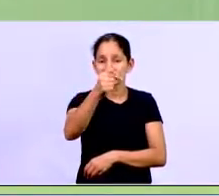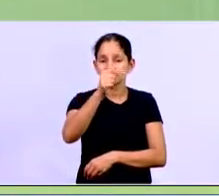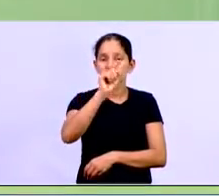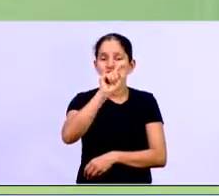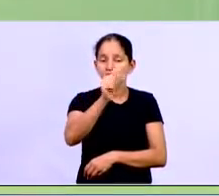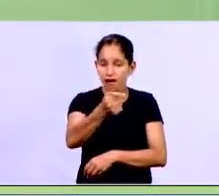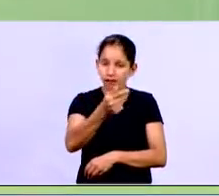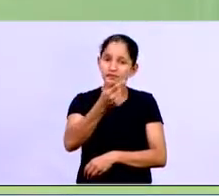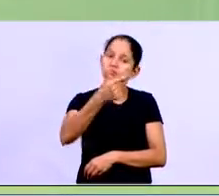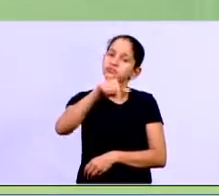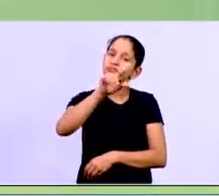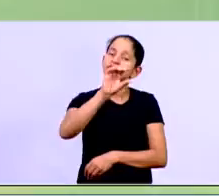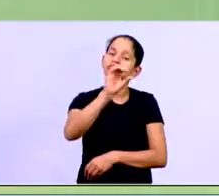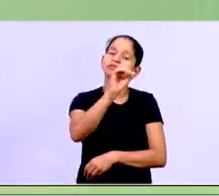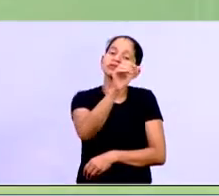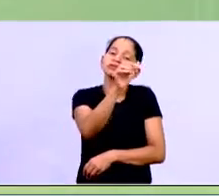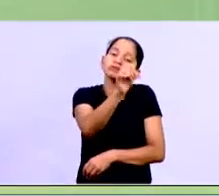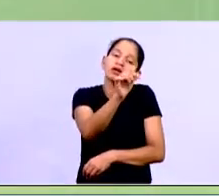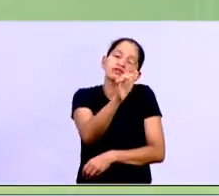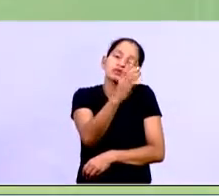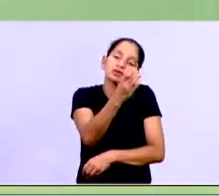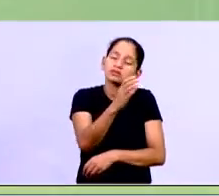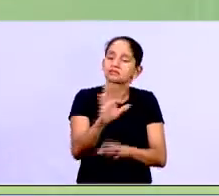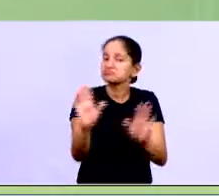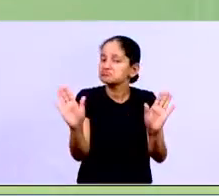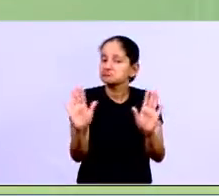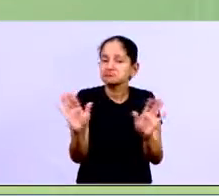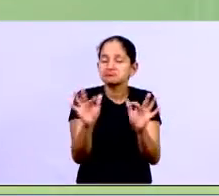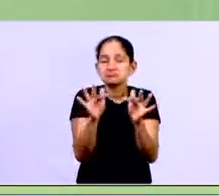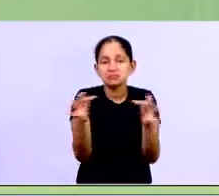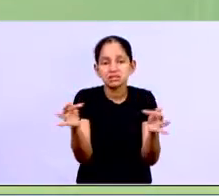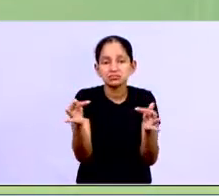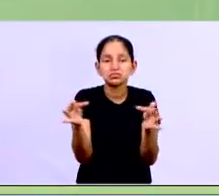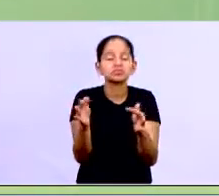1.507,50. A 20ª parcela vai custar um valor de R$